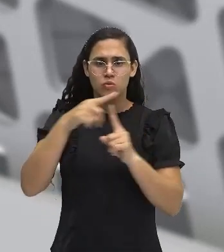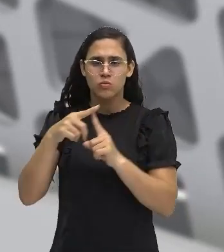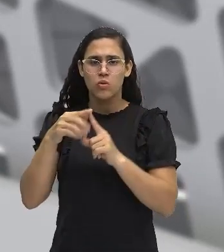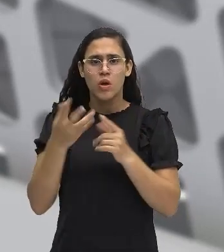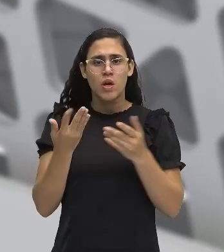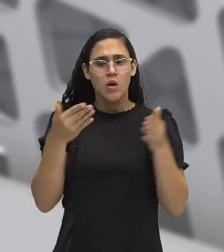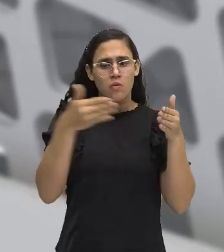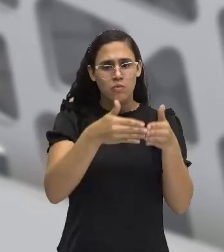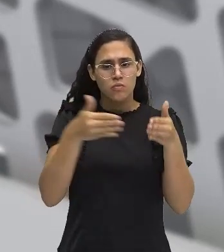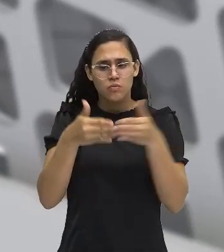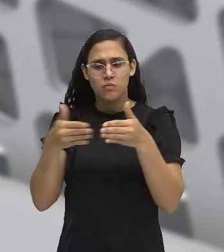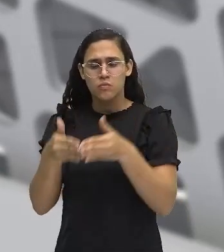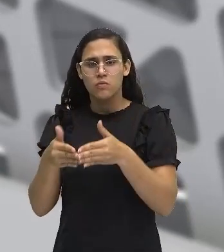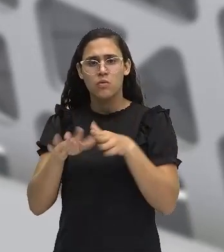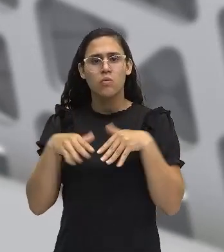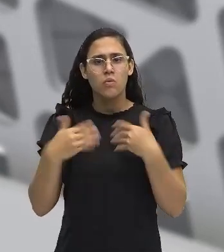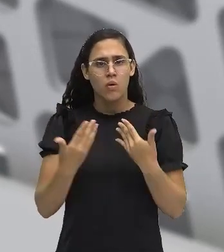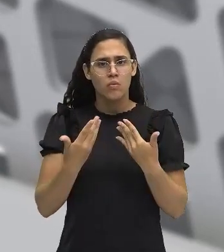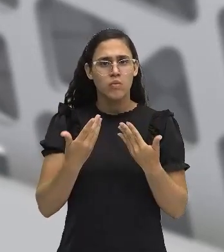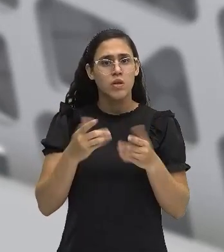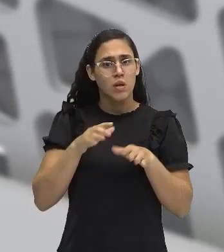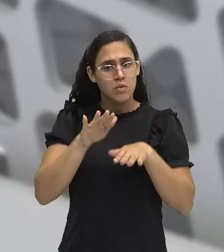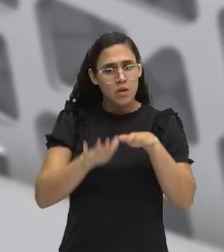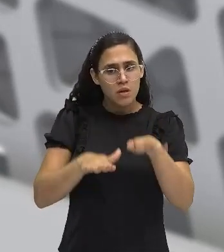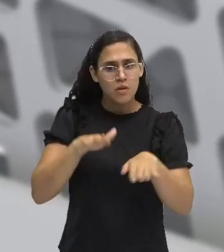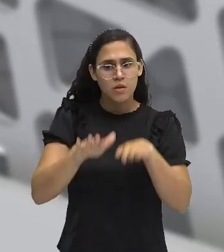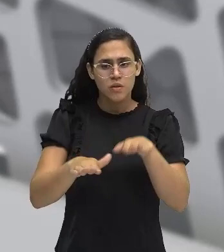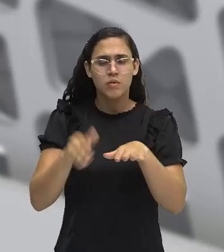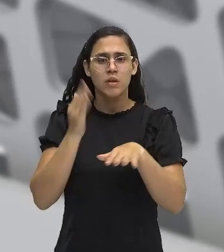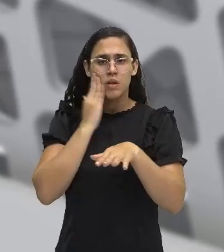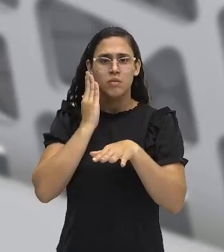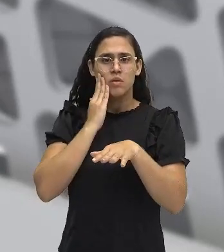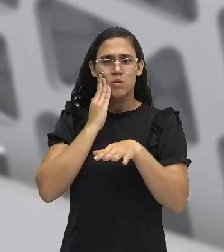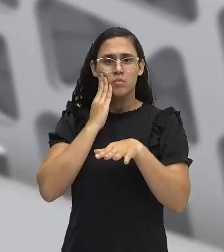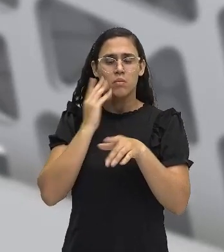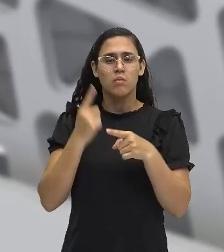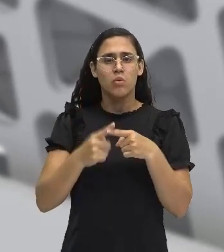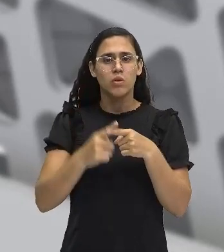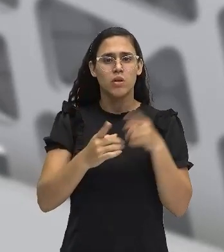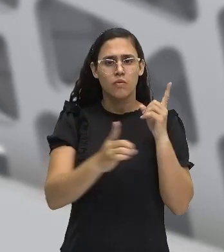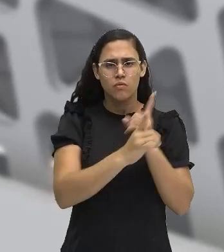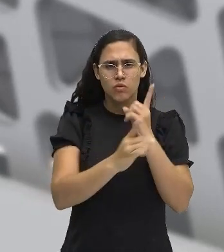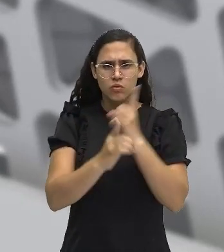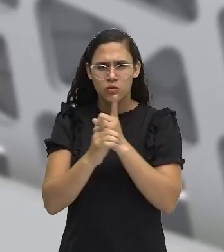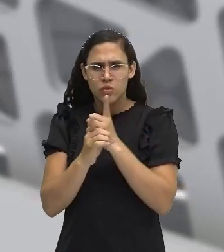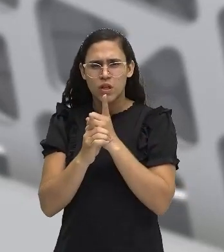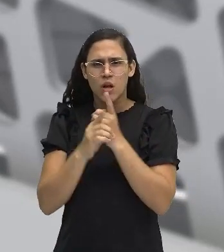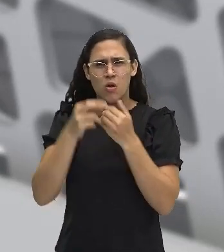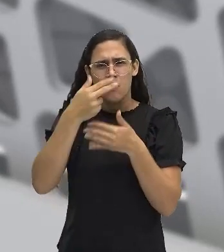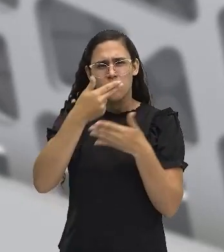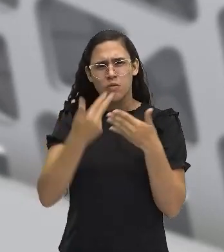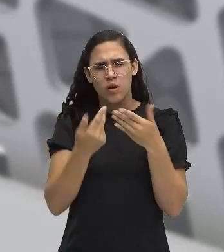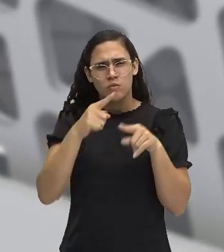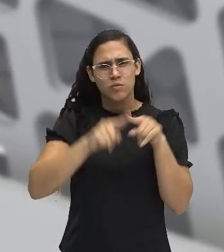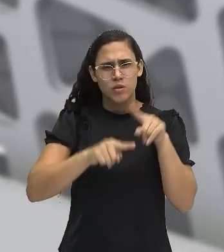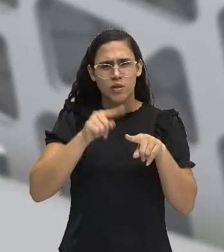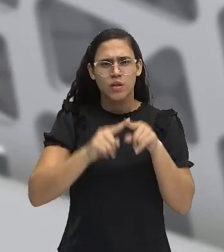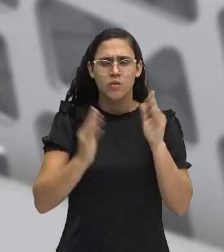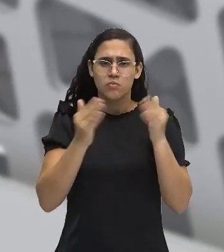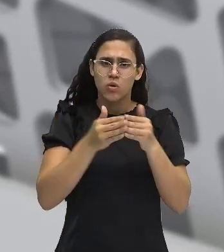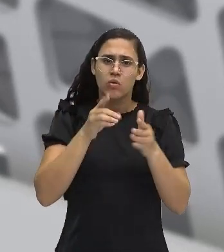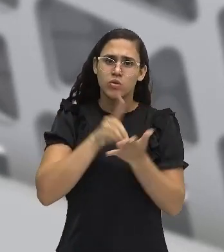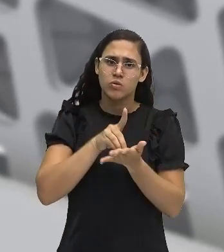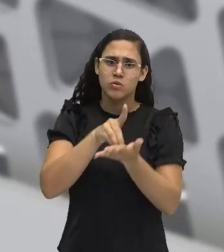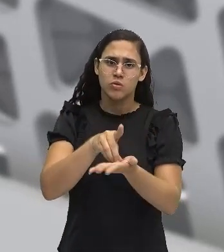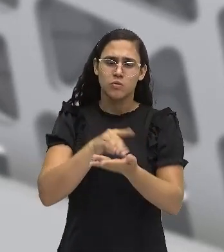verdade, eles eram ali répteis, né? A gente sabe disso por conta, já foi encontrado muita coisa a respeito dos dinossauros, tá?